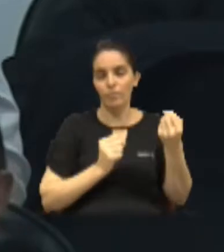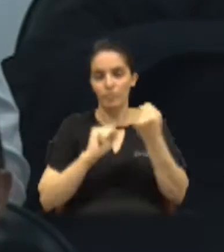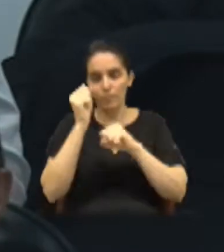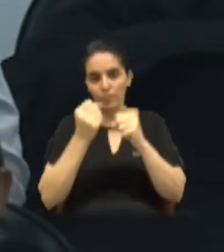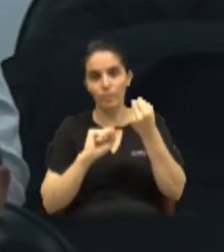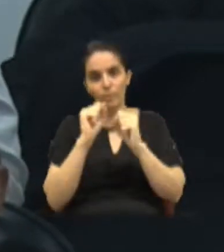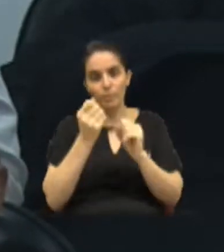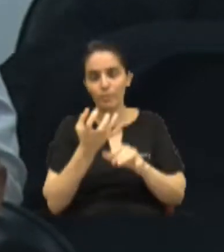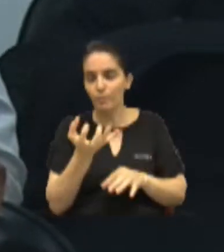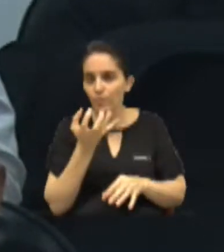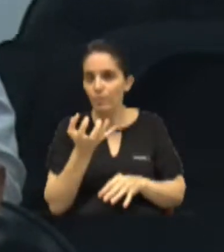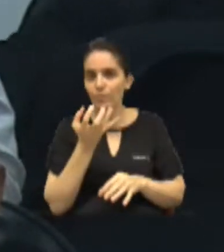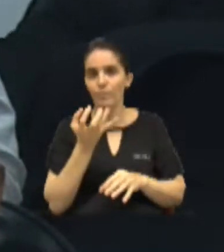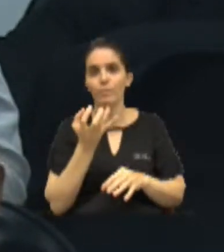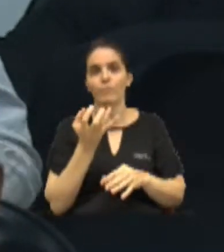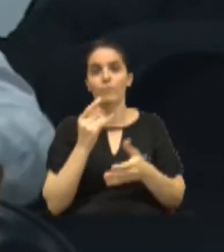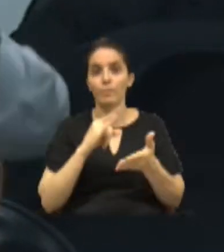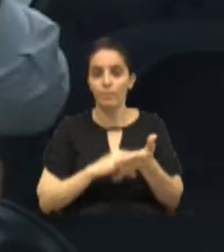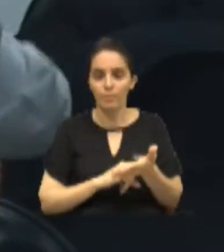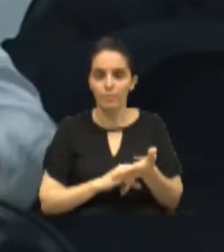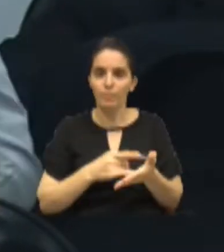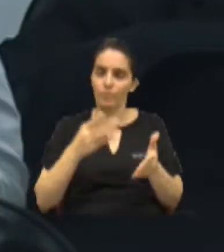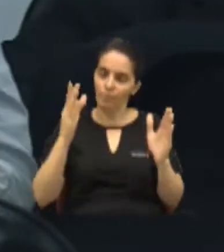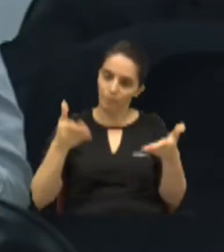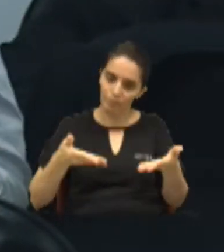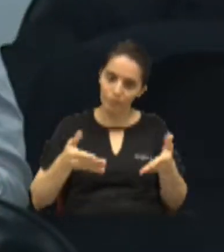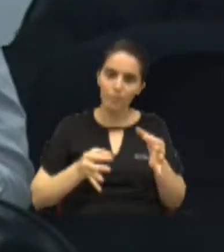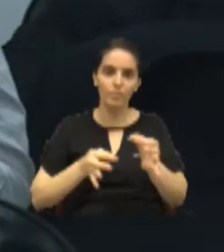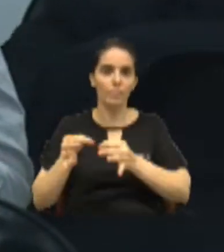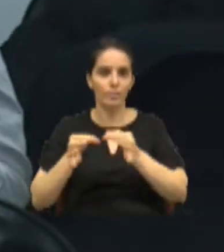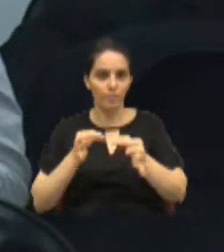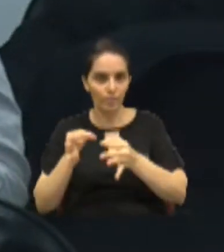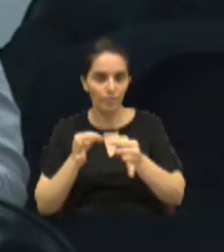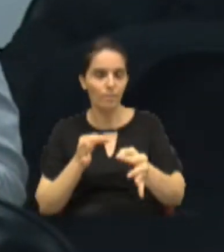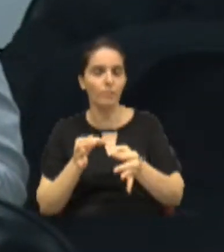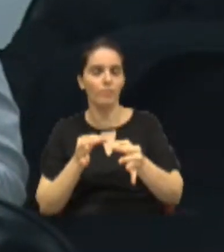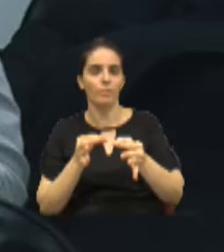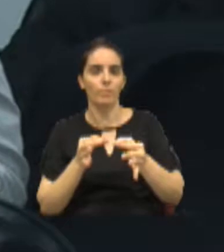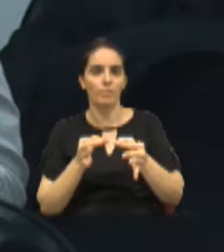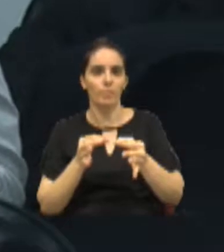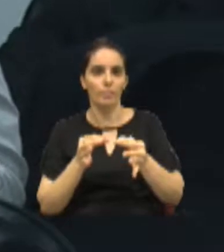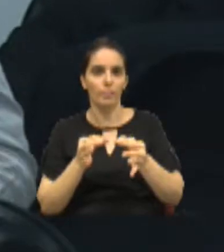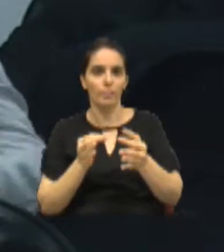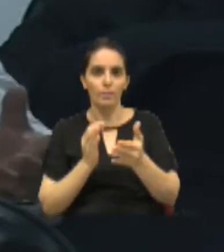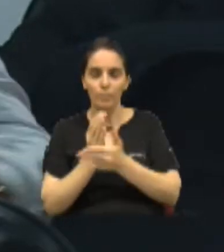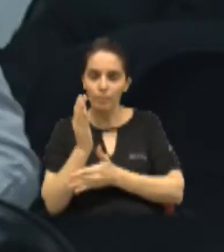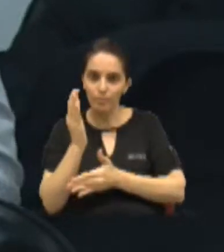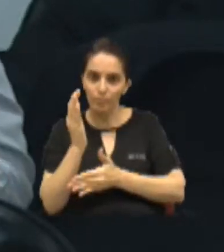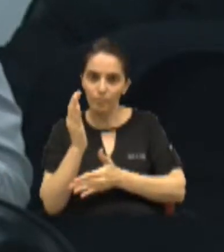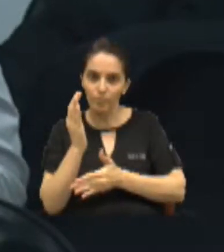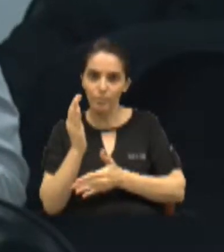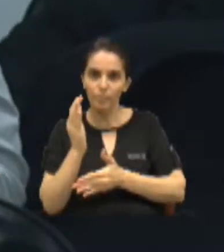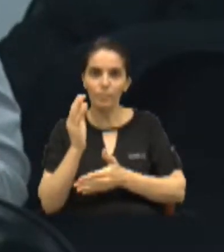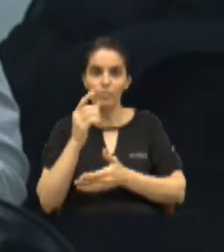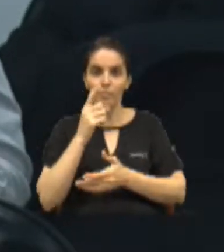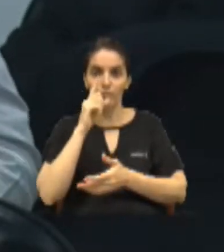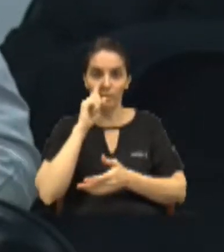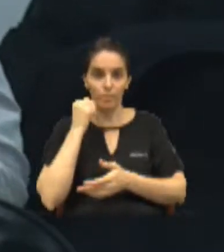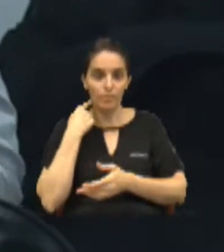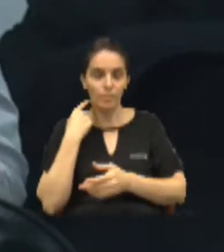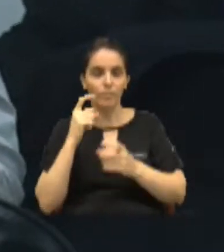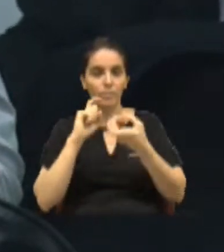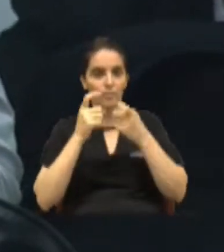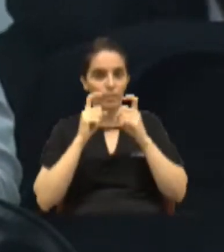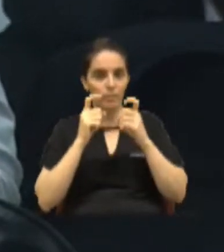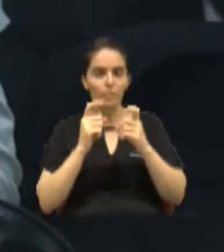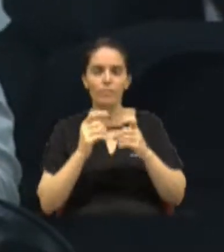sem conseguir a documentação. Então, agora com esse projeto, assim que sancionado, eu vou fazer reunião com alguns